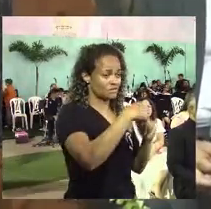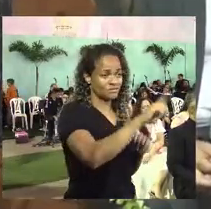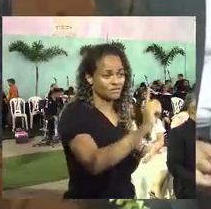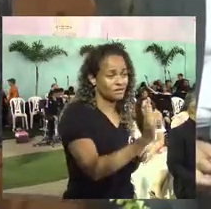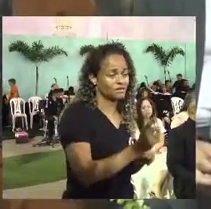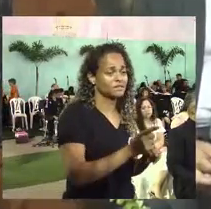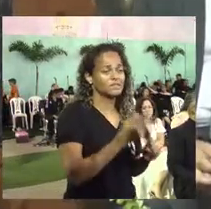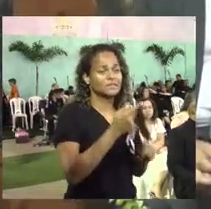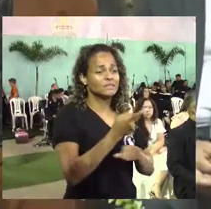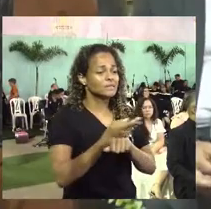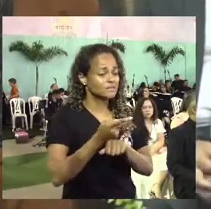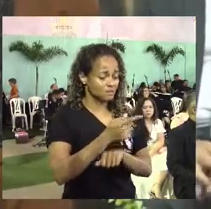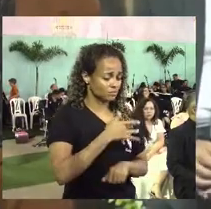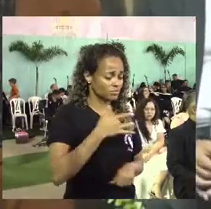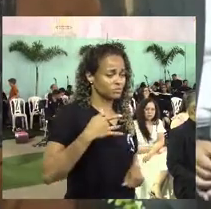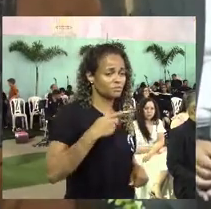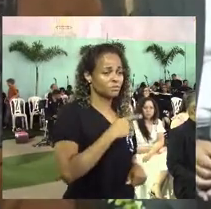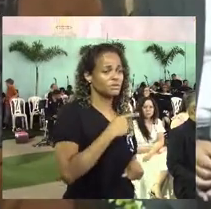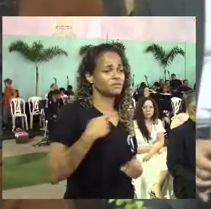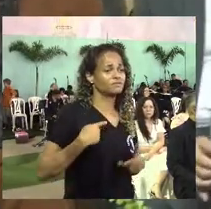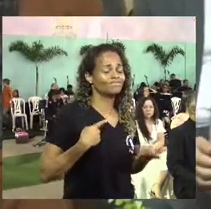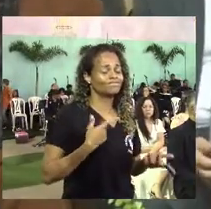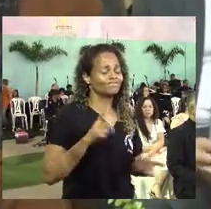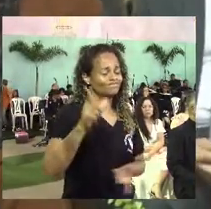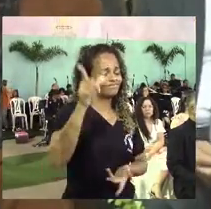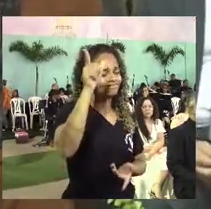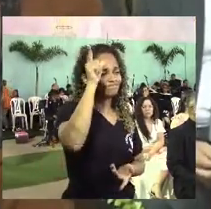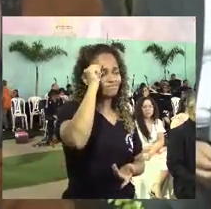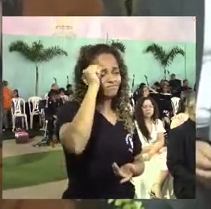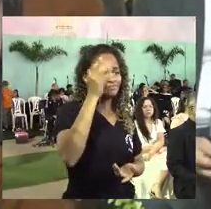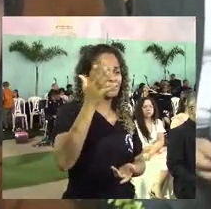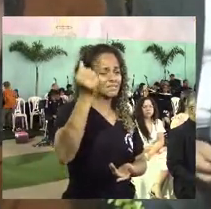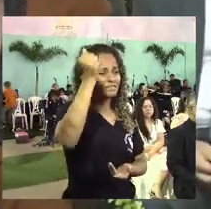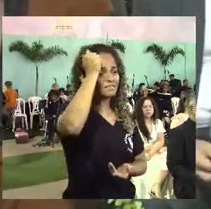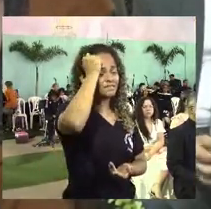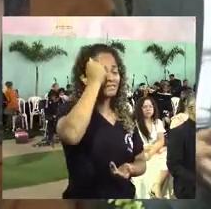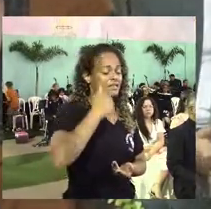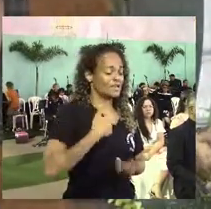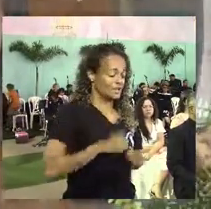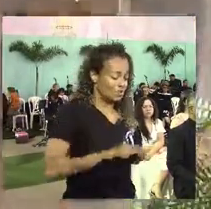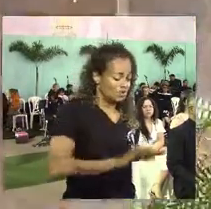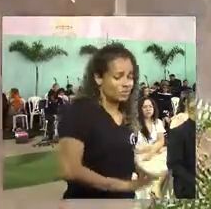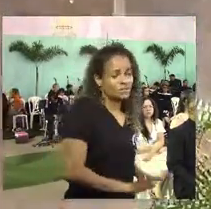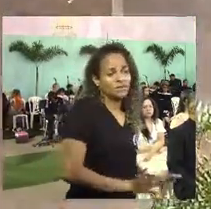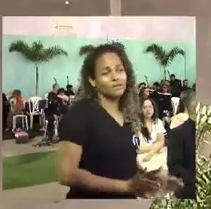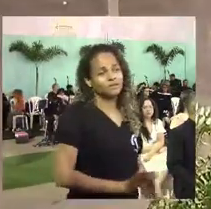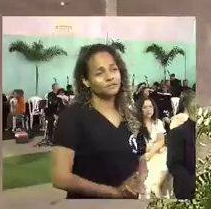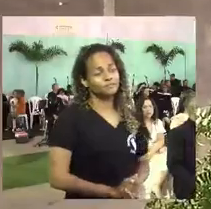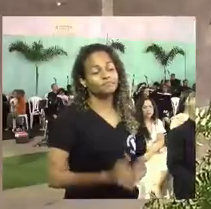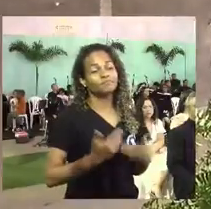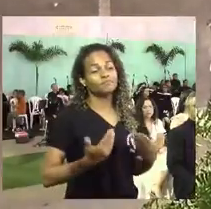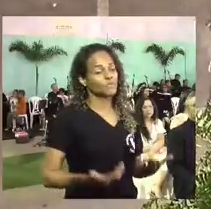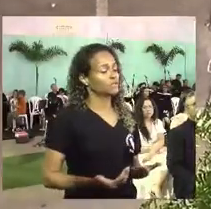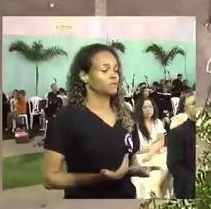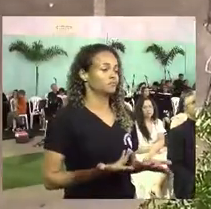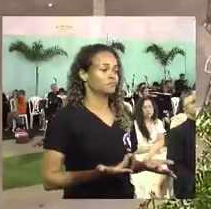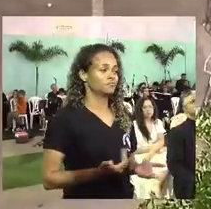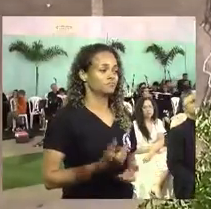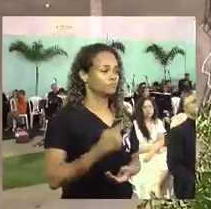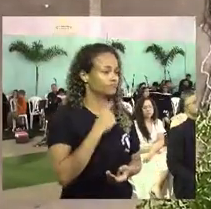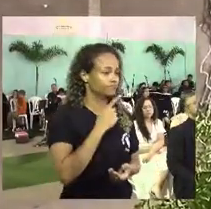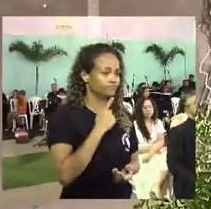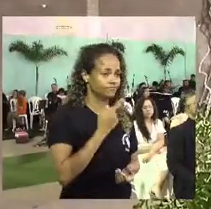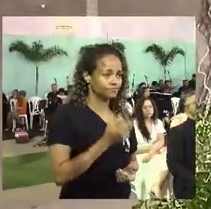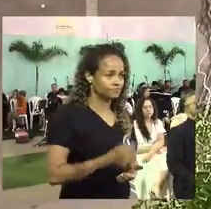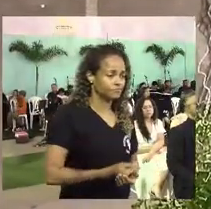pastores raio eu fiquei Ah eu desviei e agora não terá mais muito a